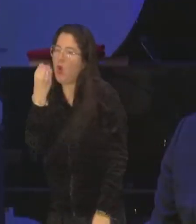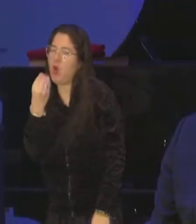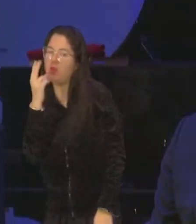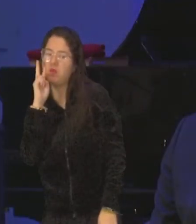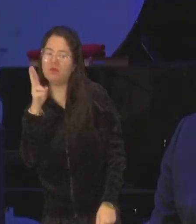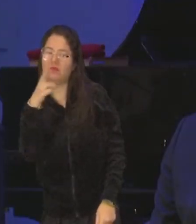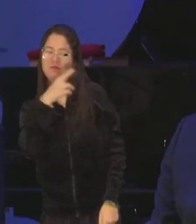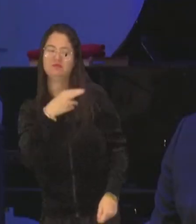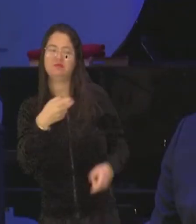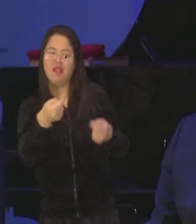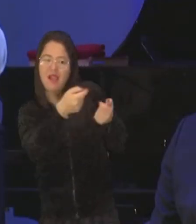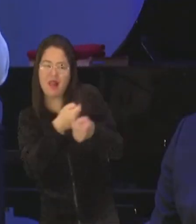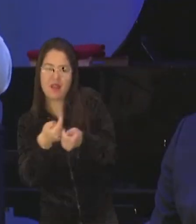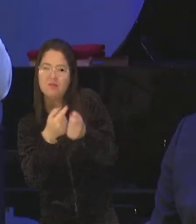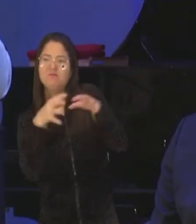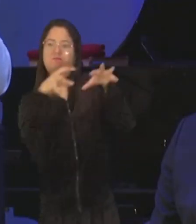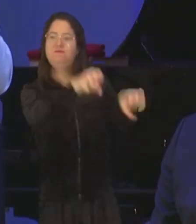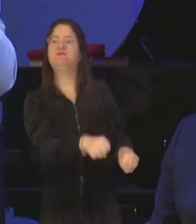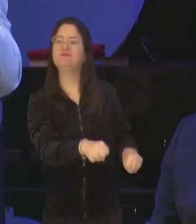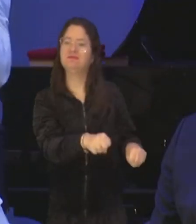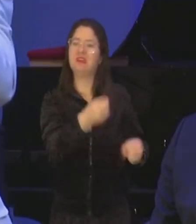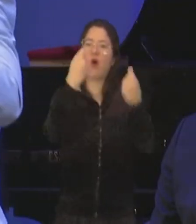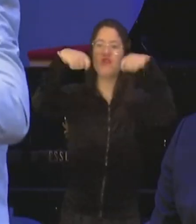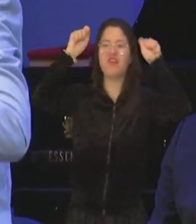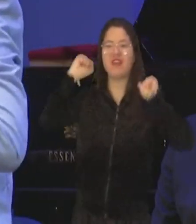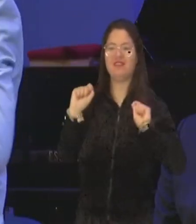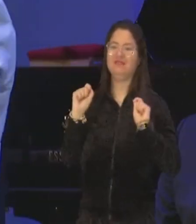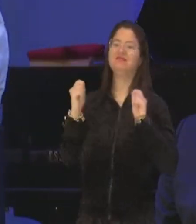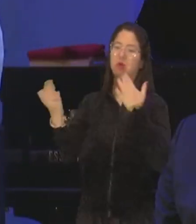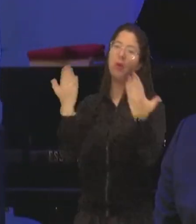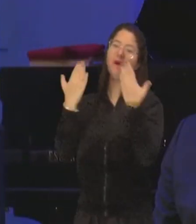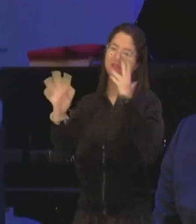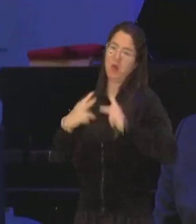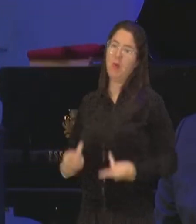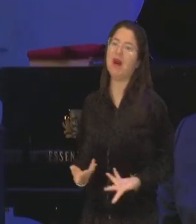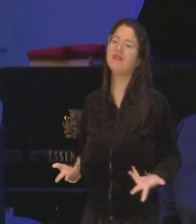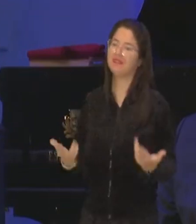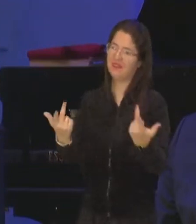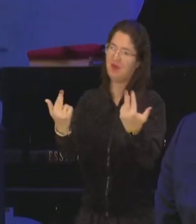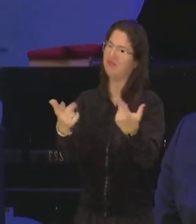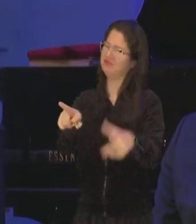ele sabe articular, não se engane.